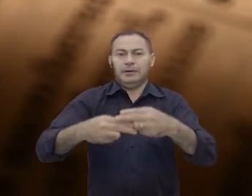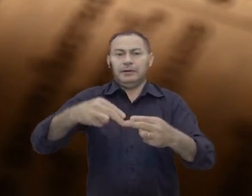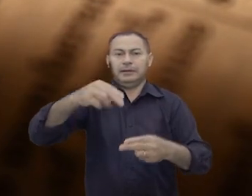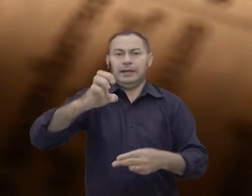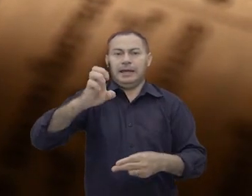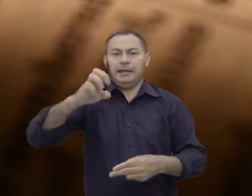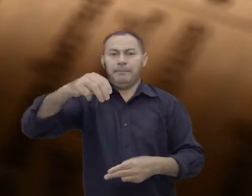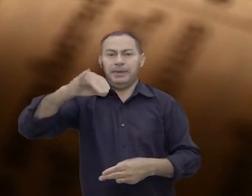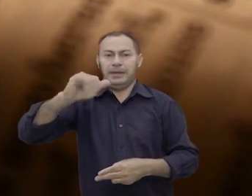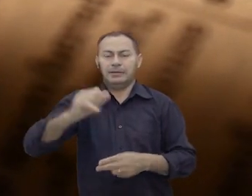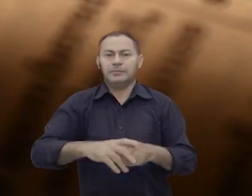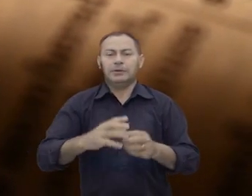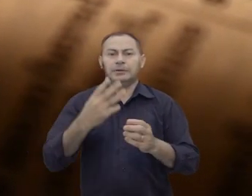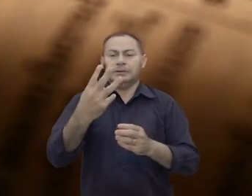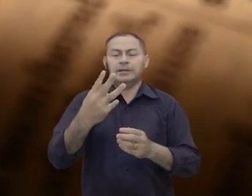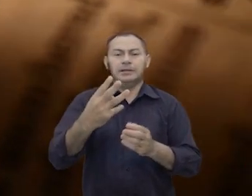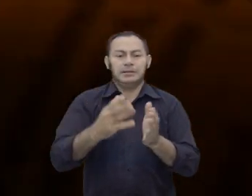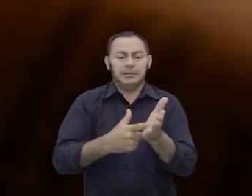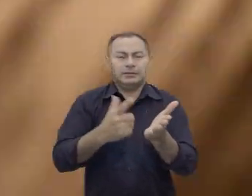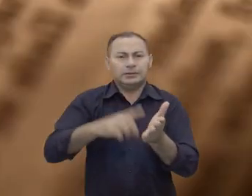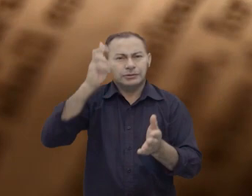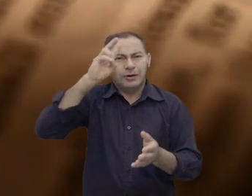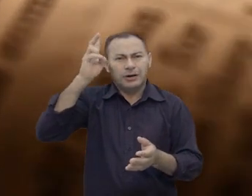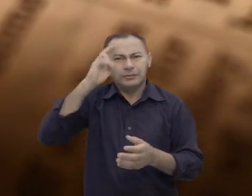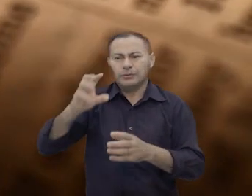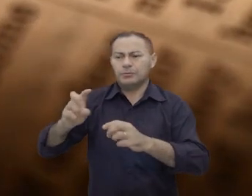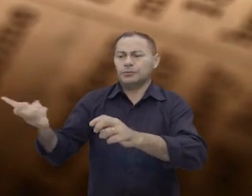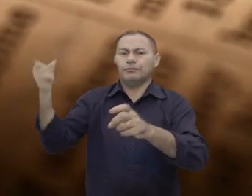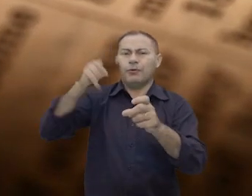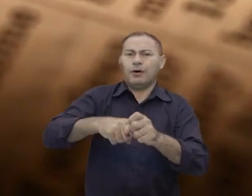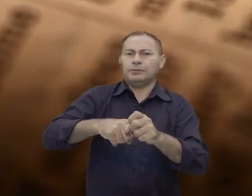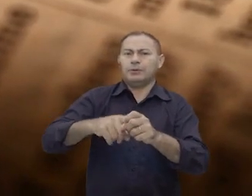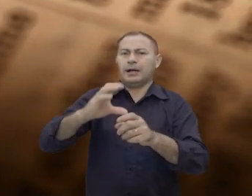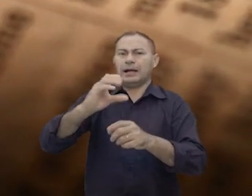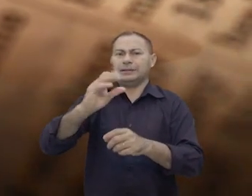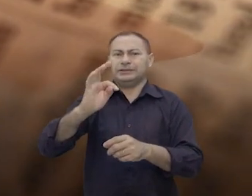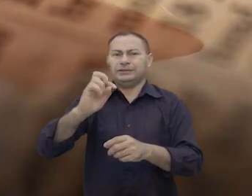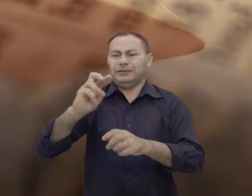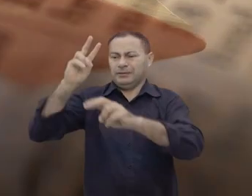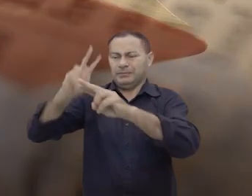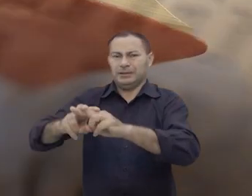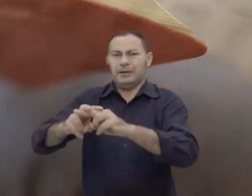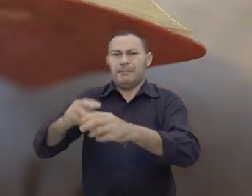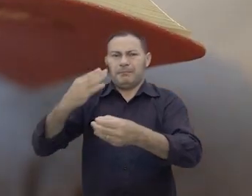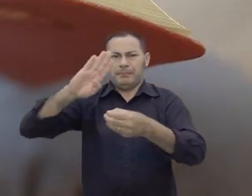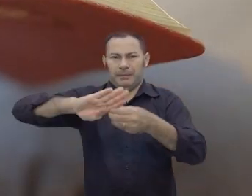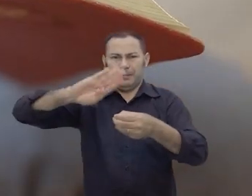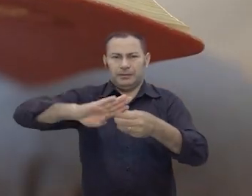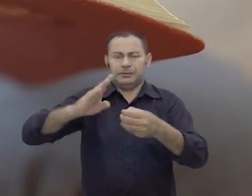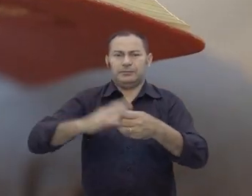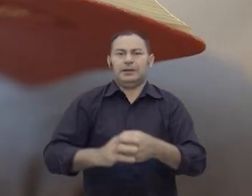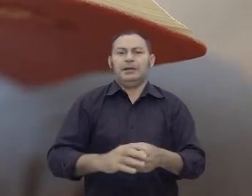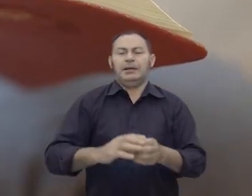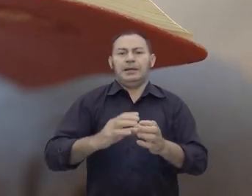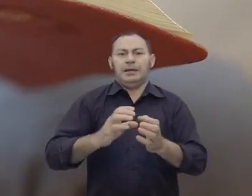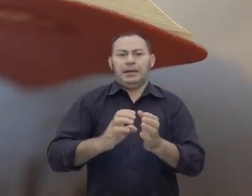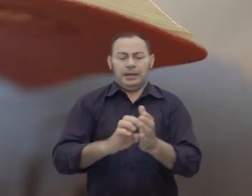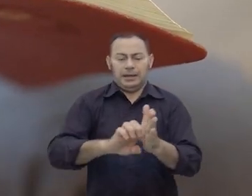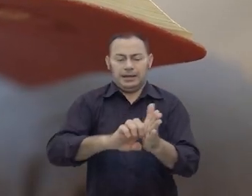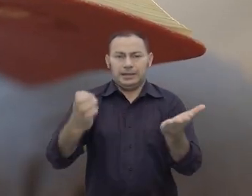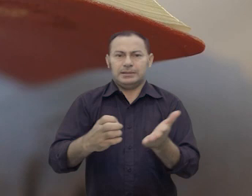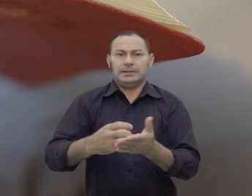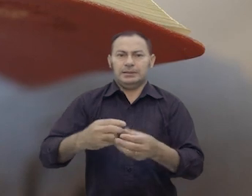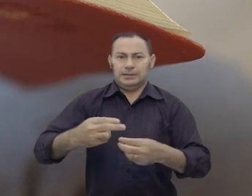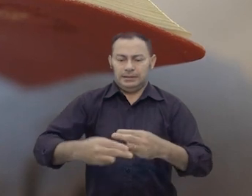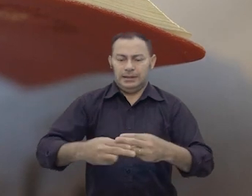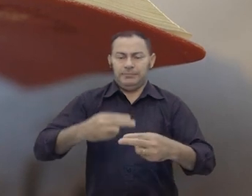livros históricos pós-cativeiro são Esdras, Neemias e Ester. Os livros Esdras e Neemias foram denominados a